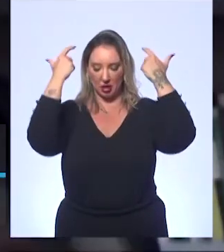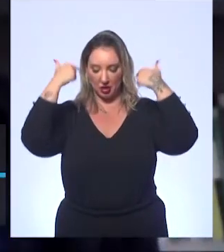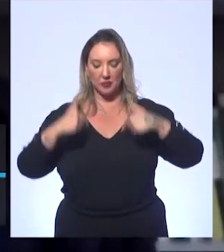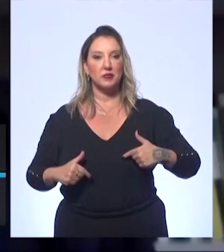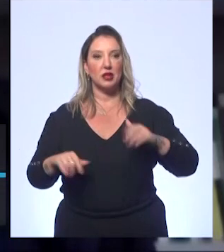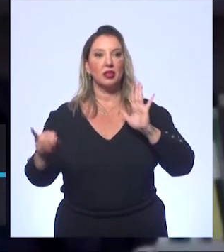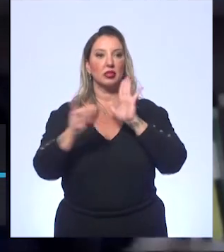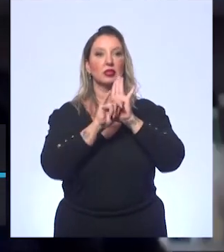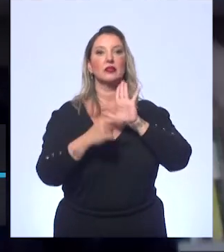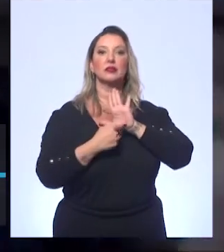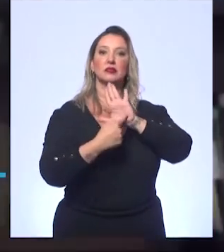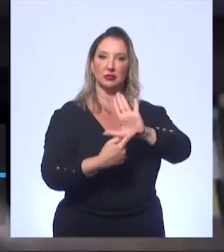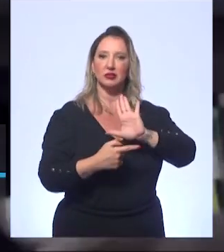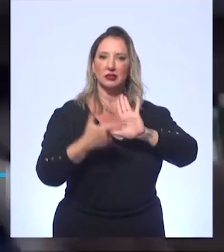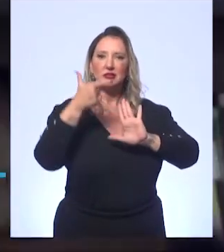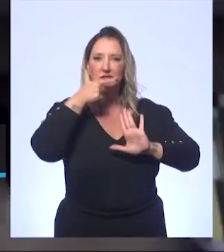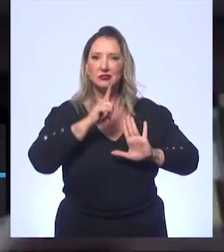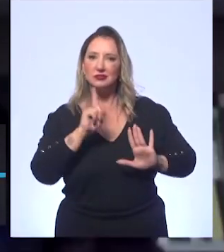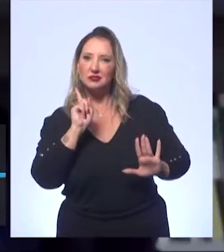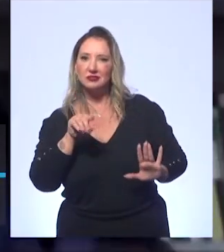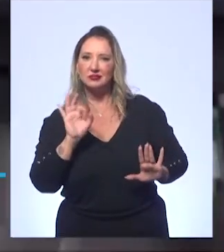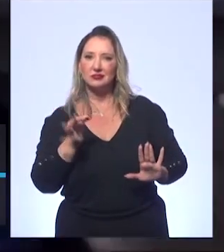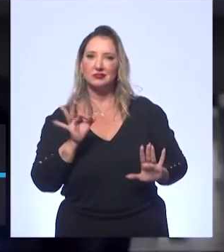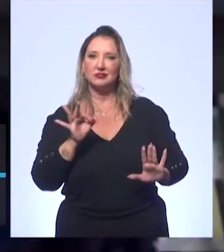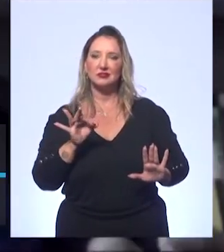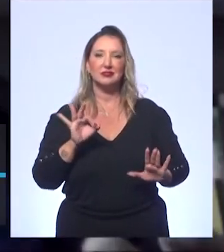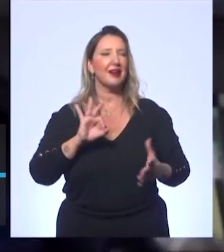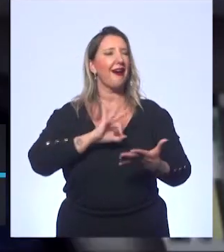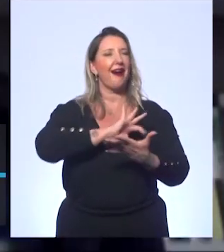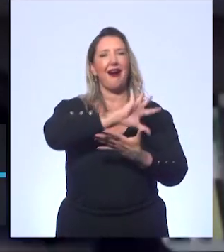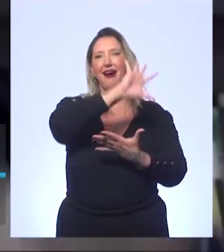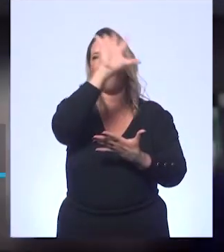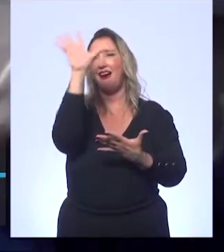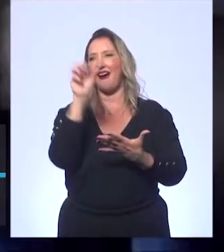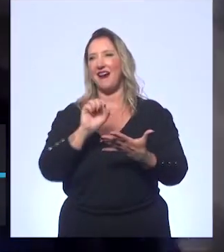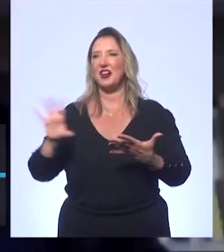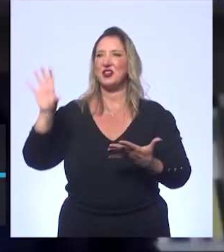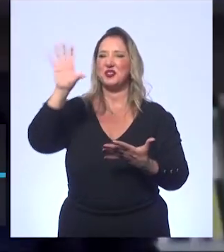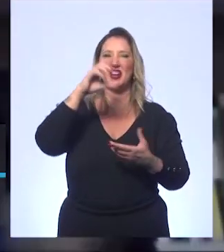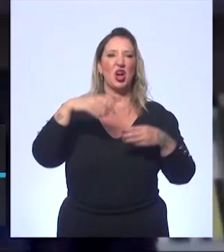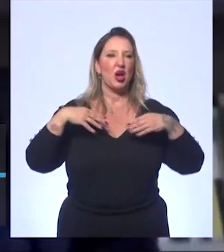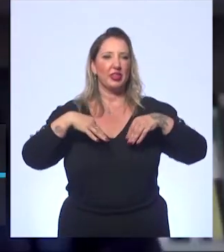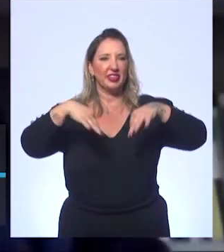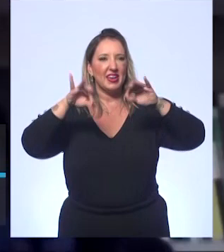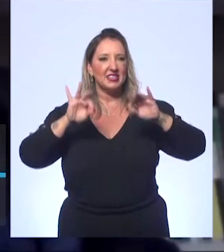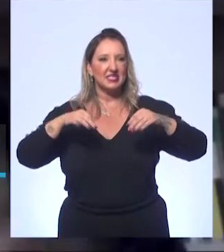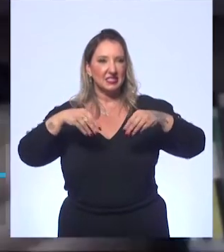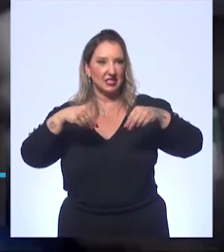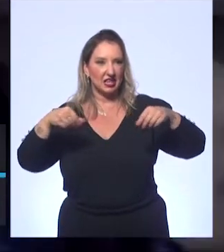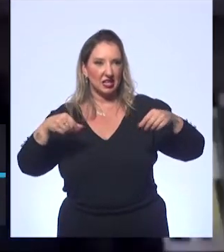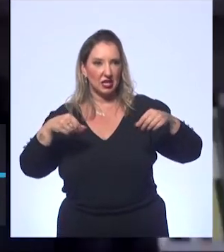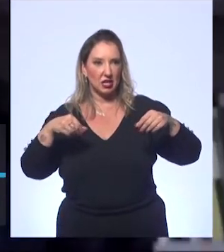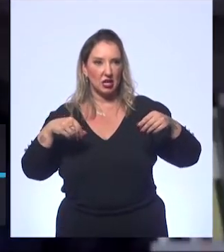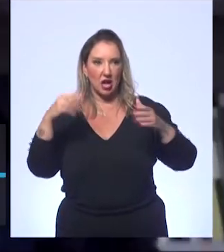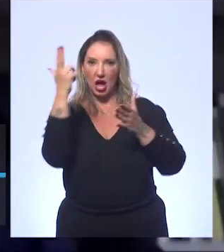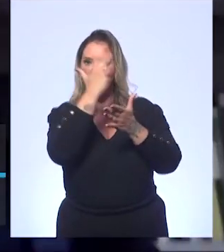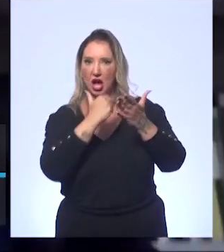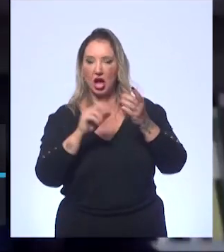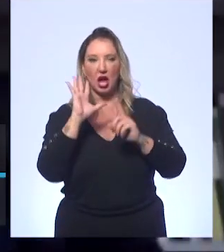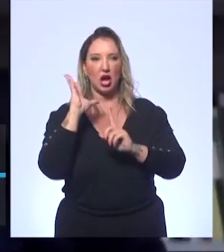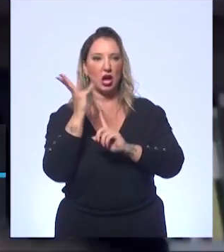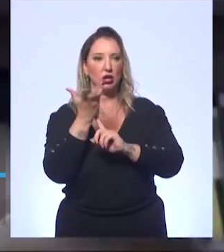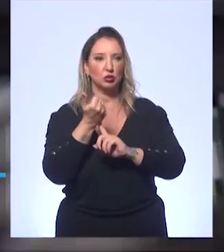sua identidade. Então, lá você vai encontrar as Áfricas. Então, os tecidos, as obras de arte,